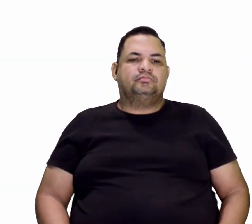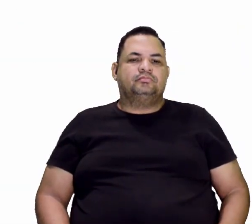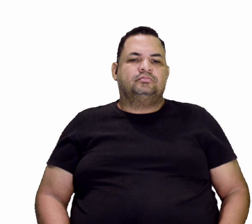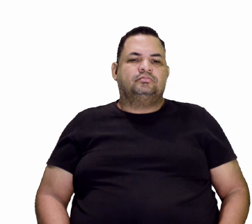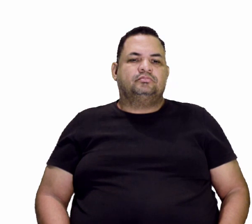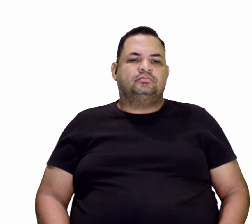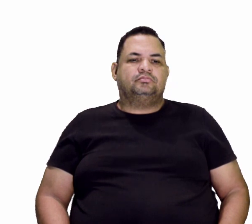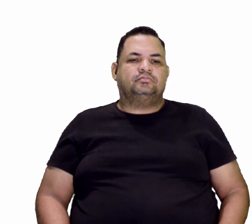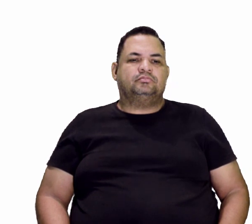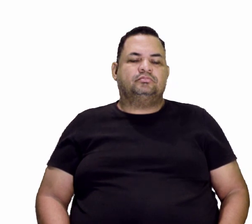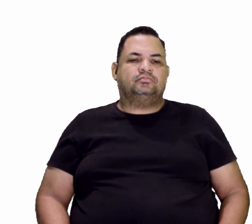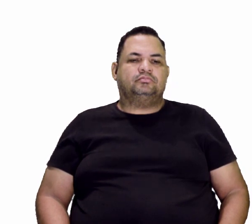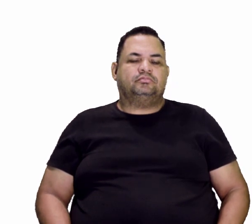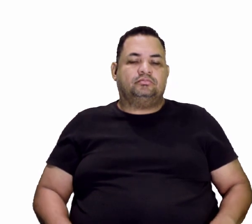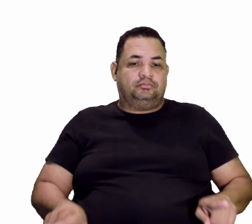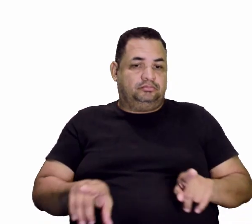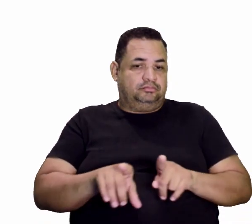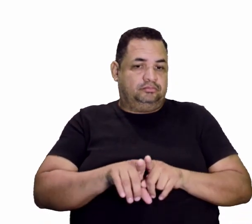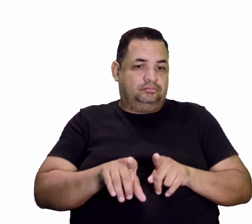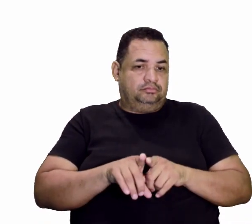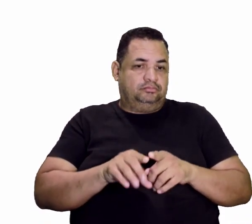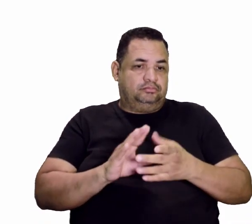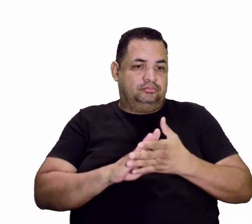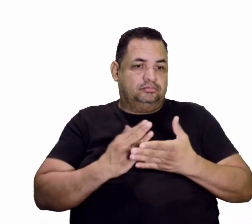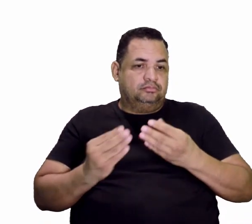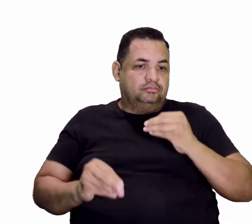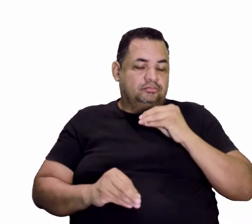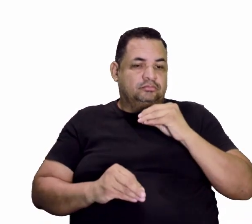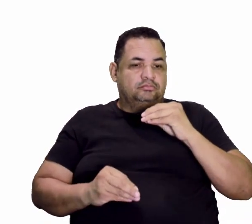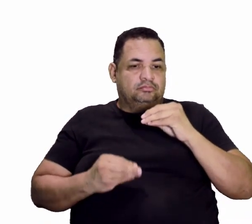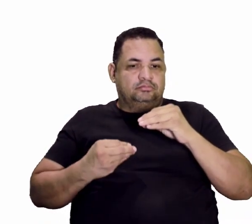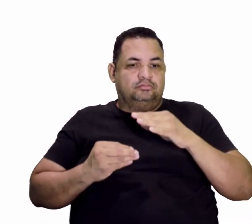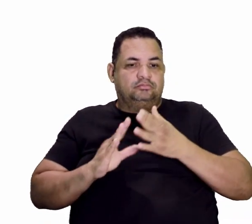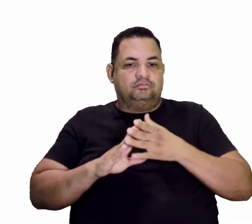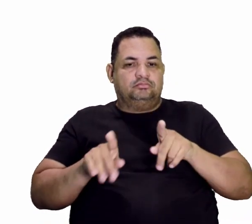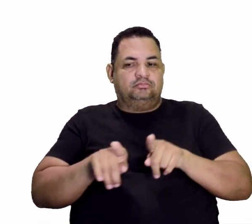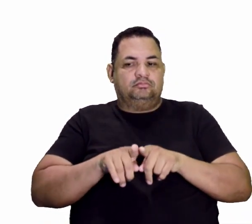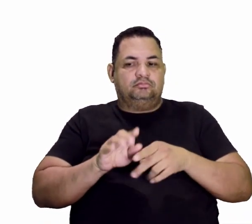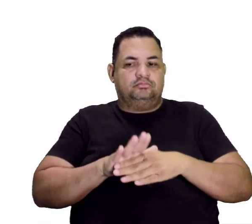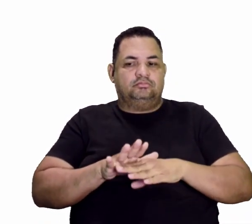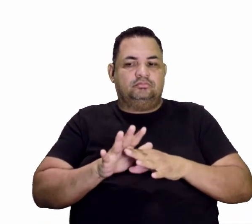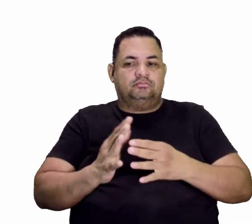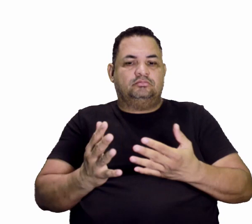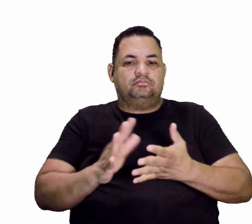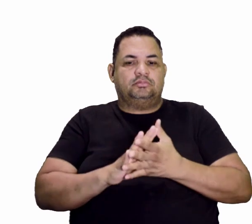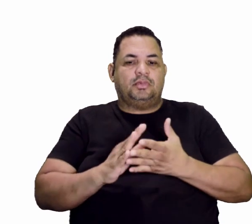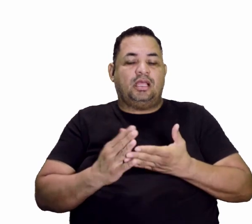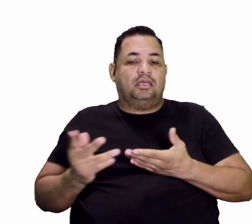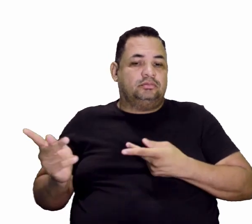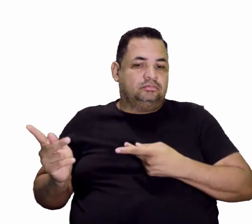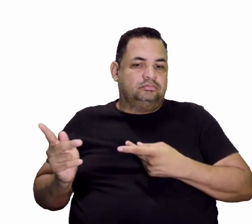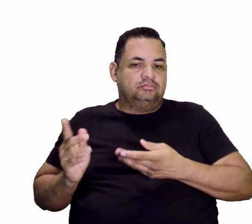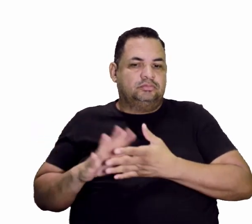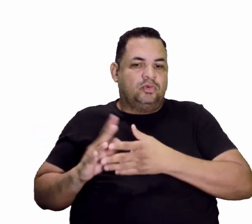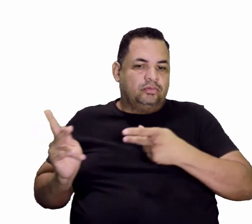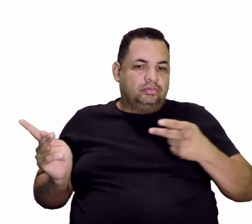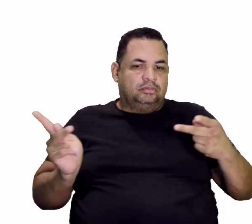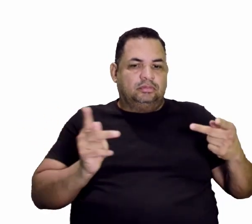essa, ó. Além de inserção econômica regional e atrair as pessoas, né, para a